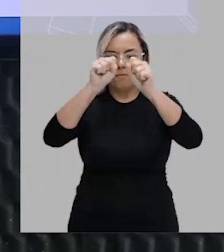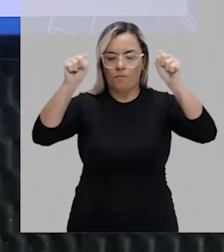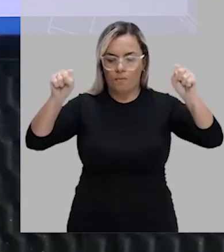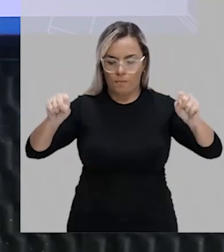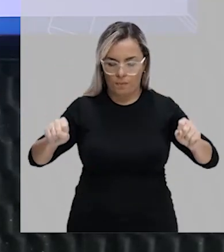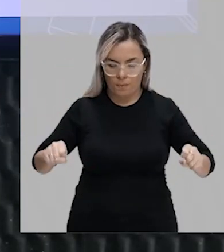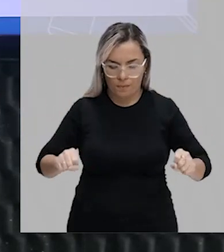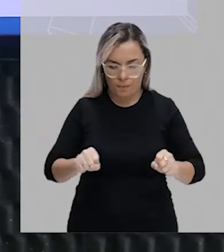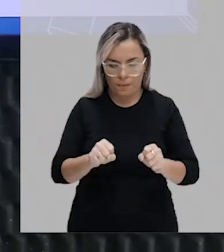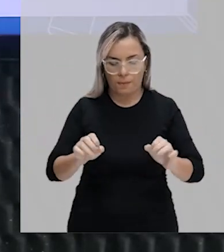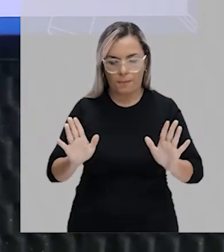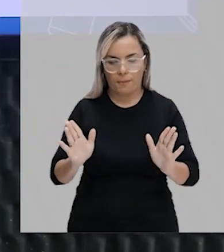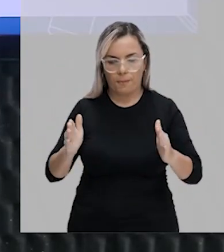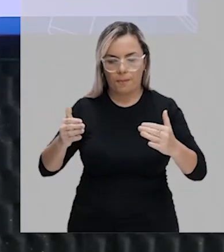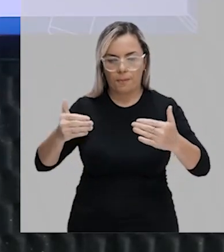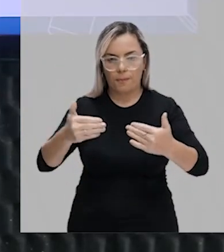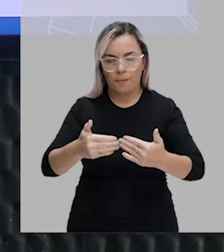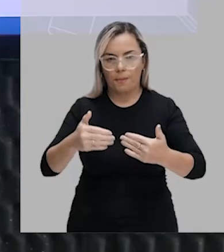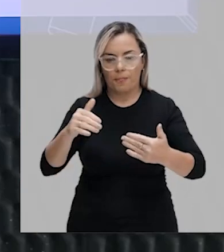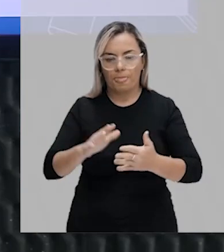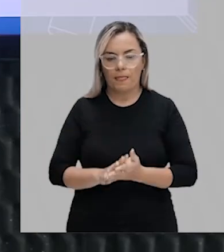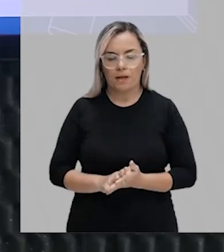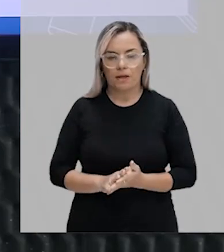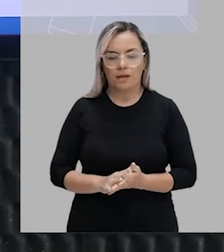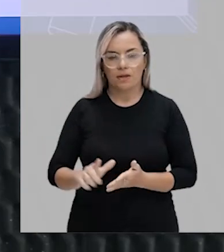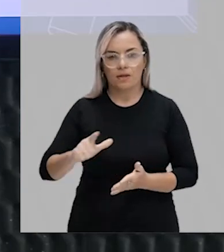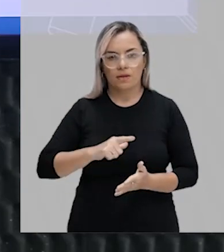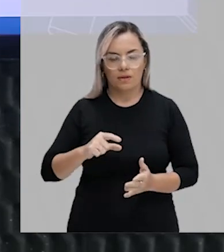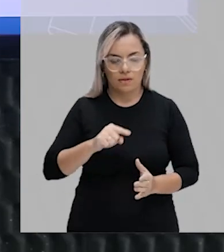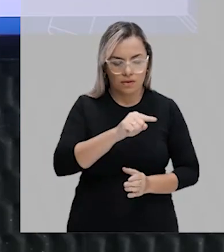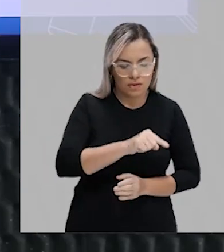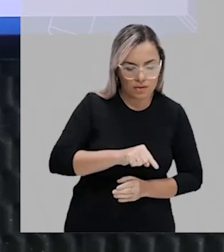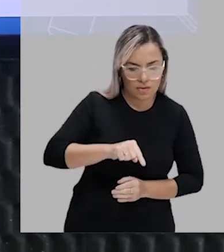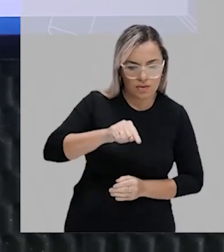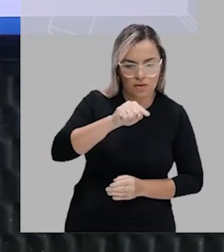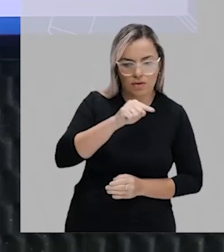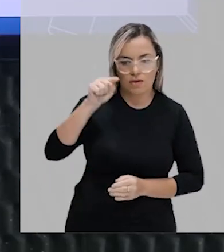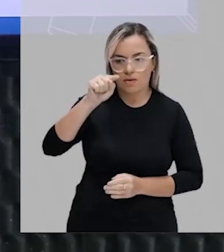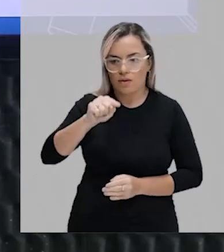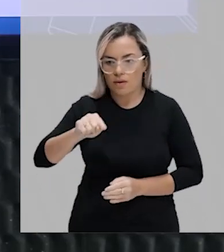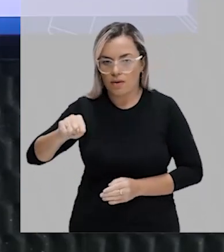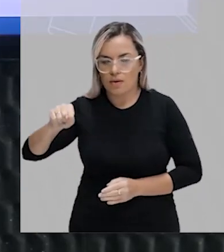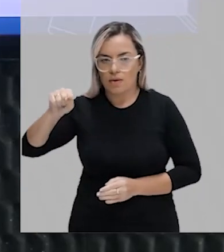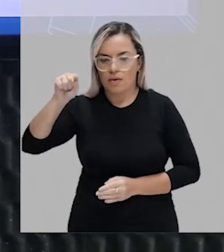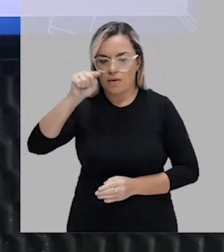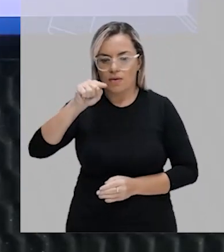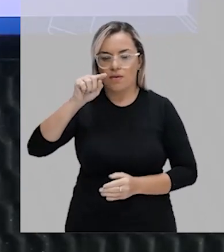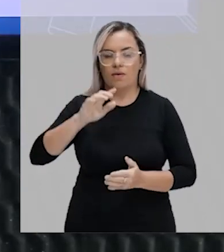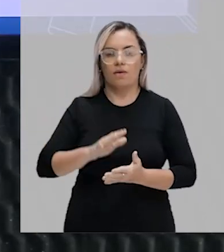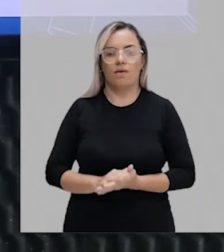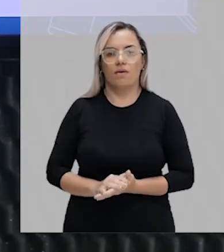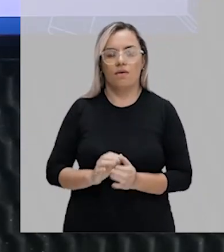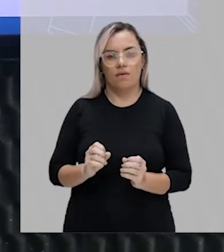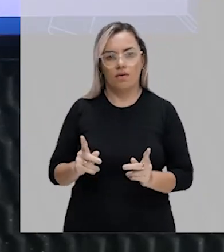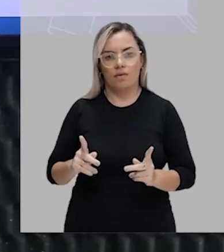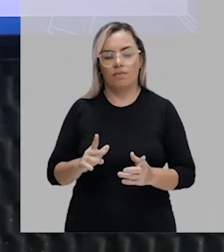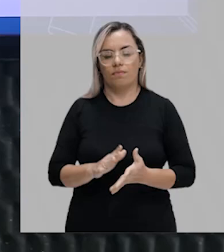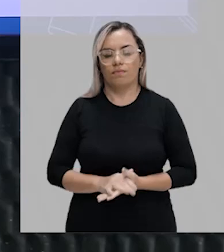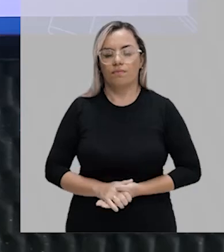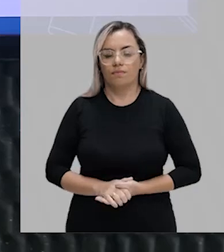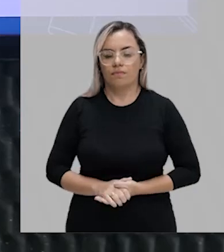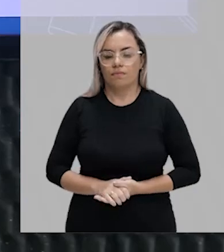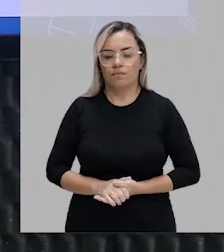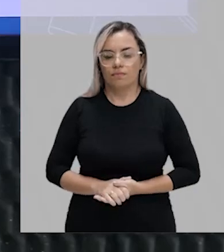sistema de tubos de vidro fechado, com balões, né? Balão é essa parte que é esférica, tá, pessoal?